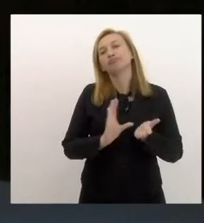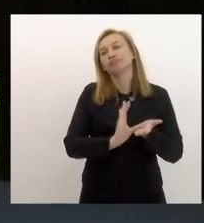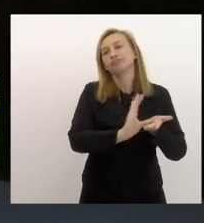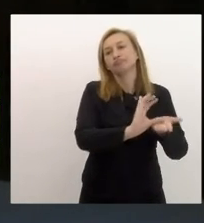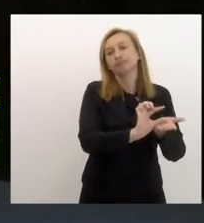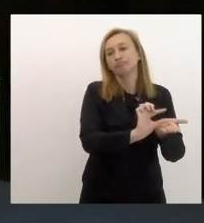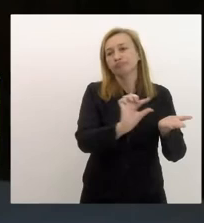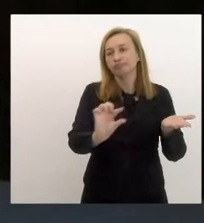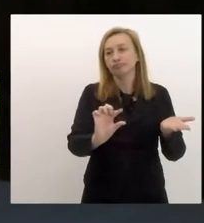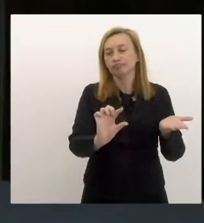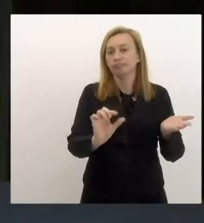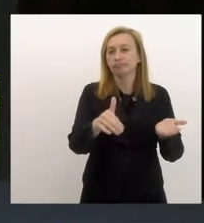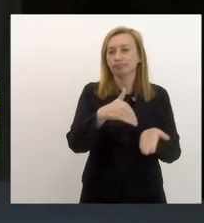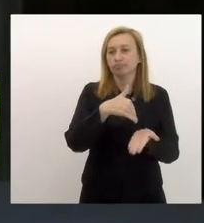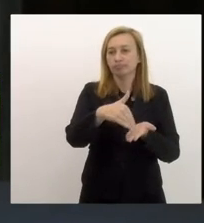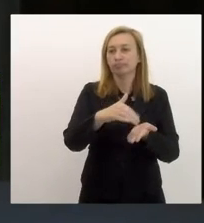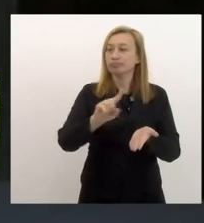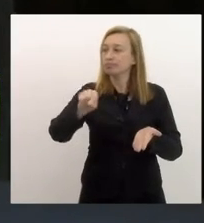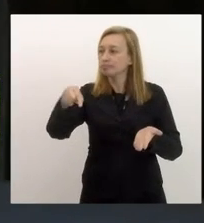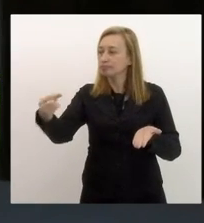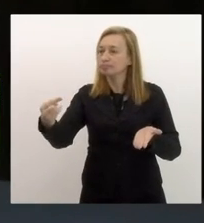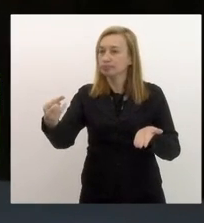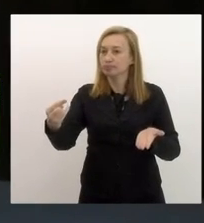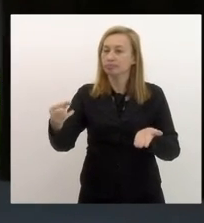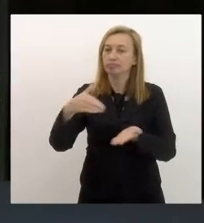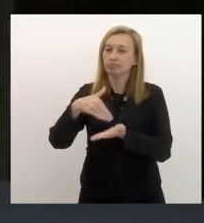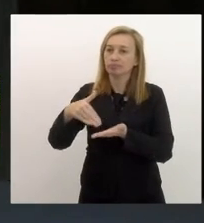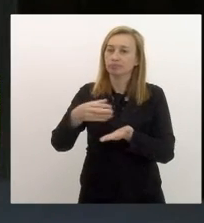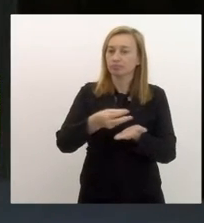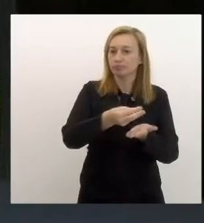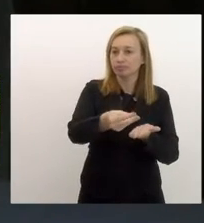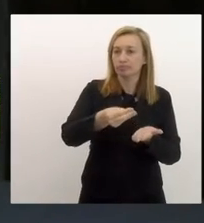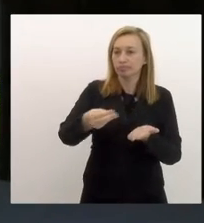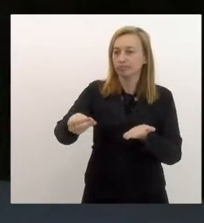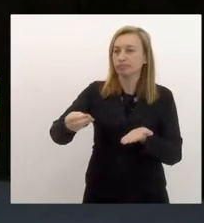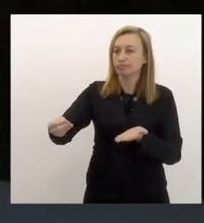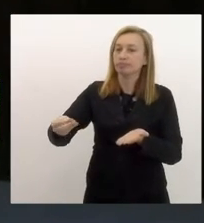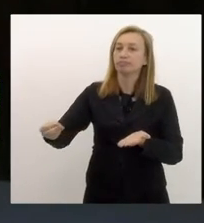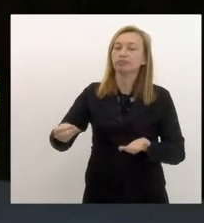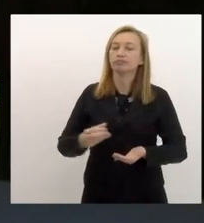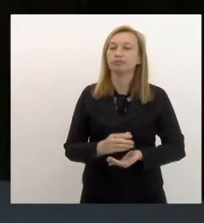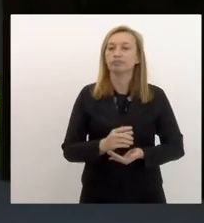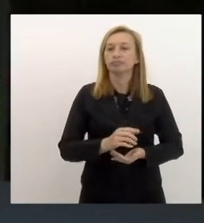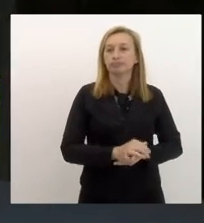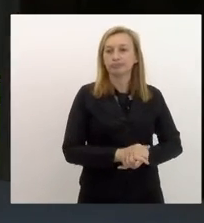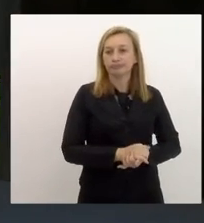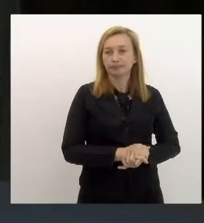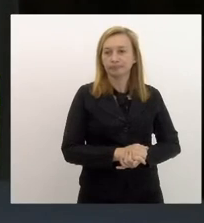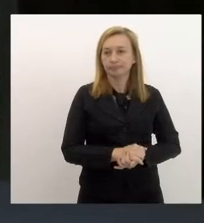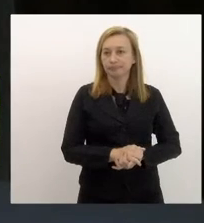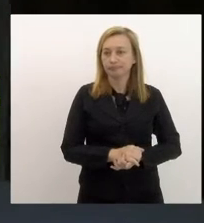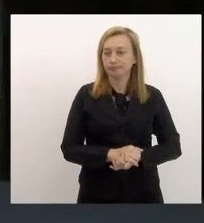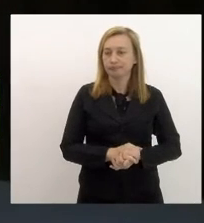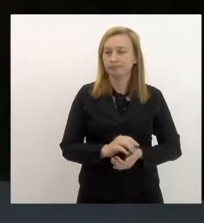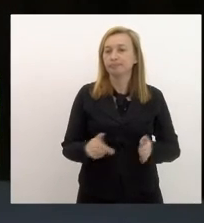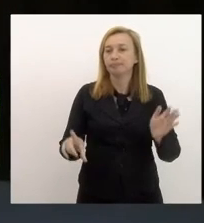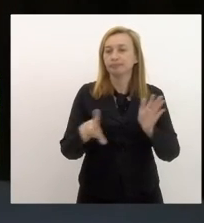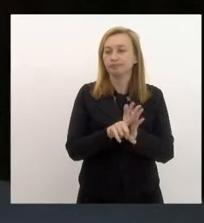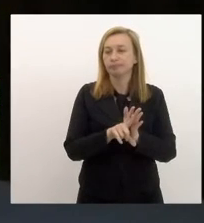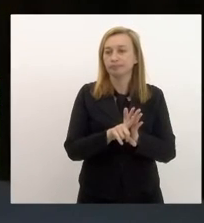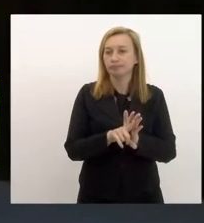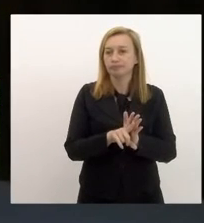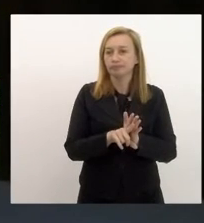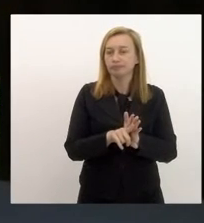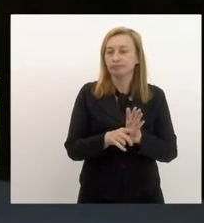que tava na secretaria passa para outra secretaria e para o exercício seguinte para próxima lei orçamentária anual